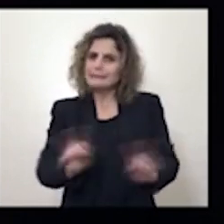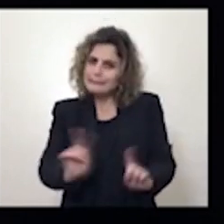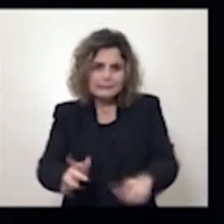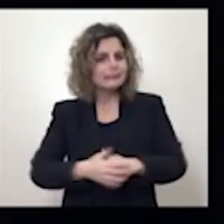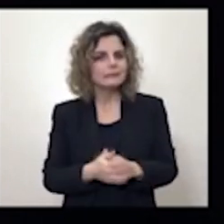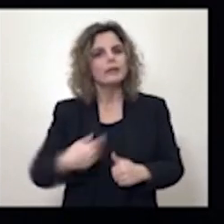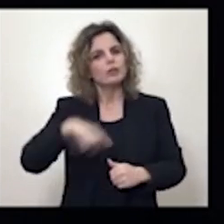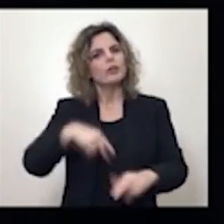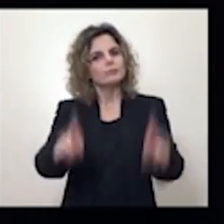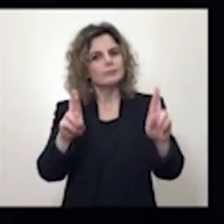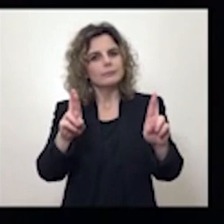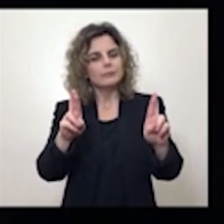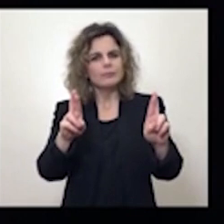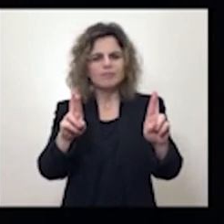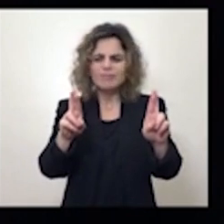esperança,